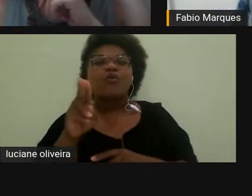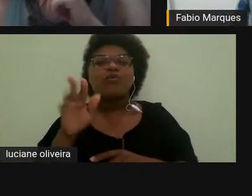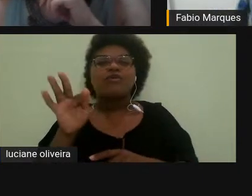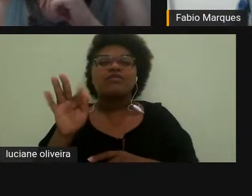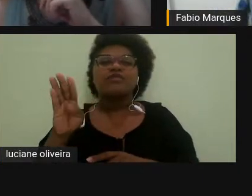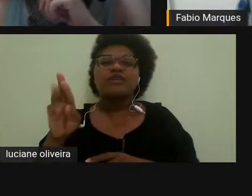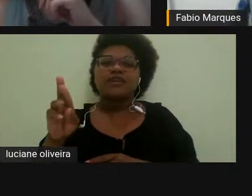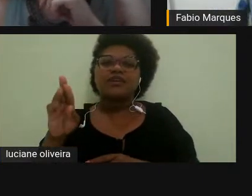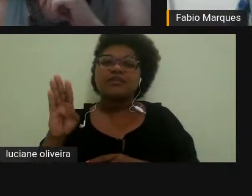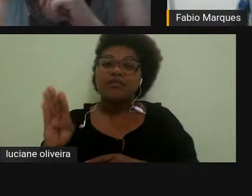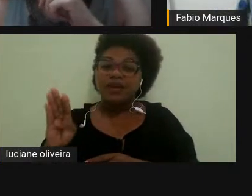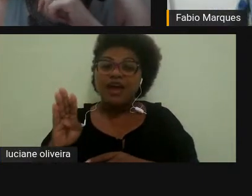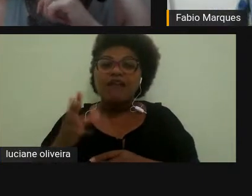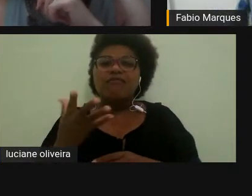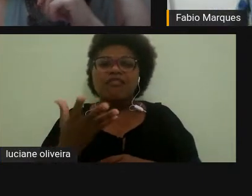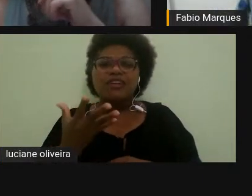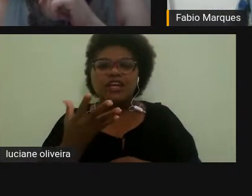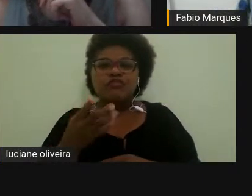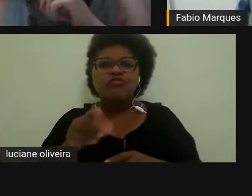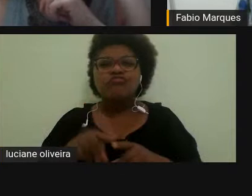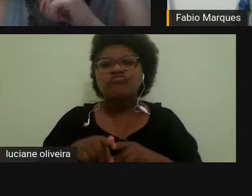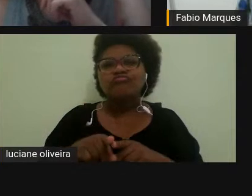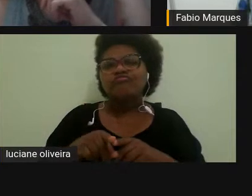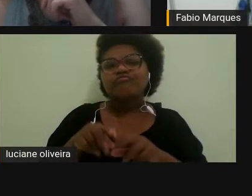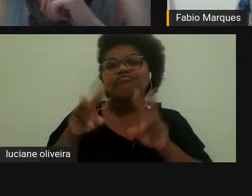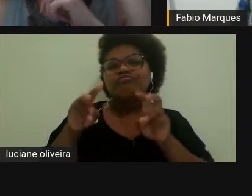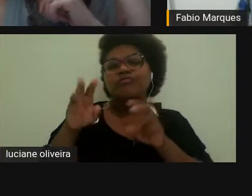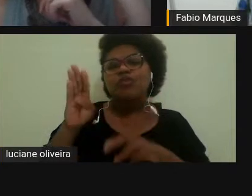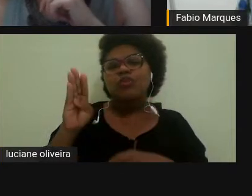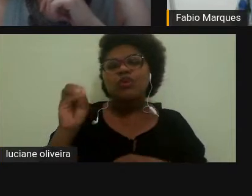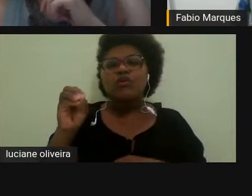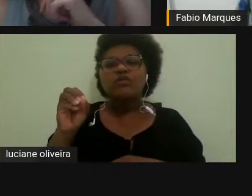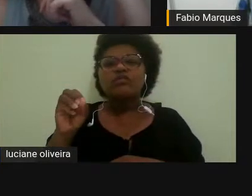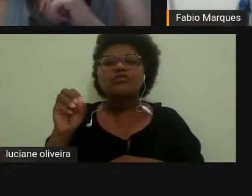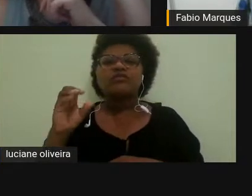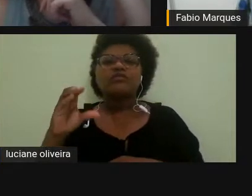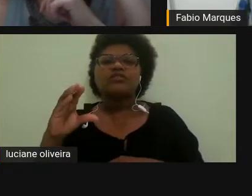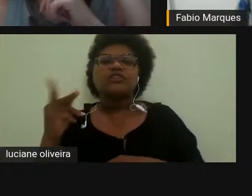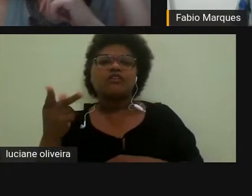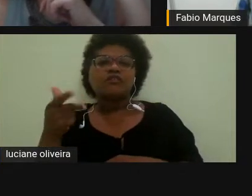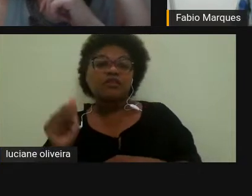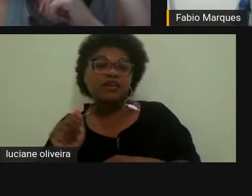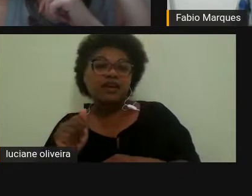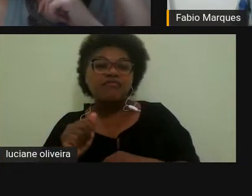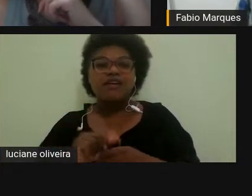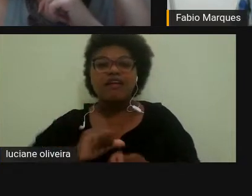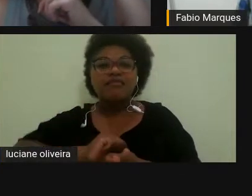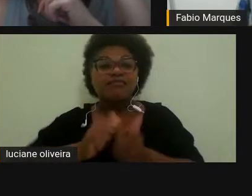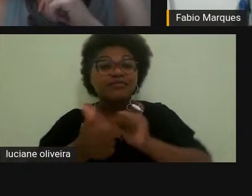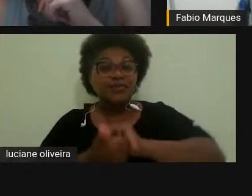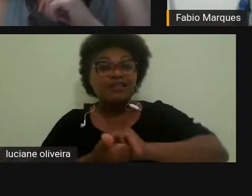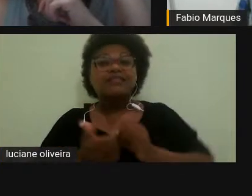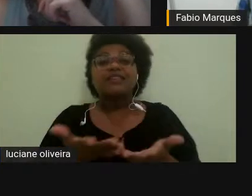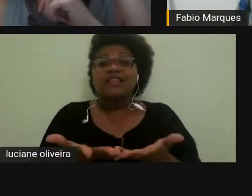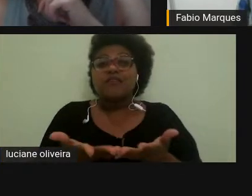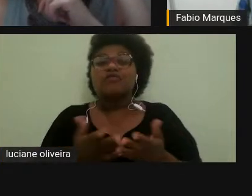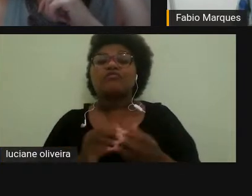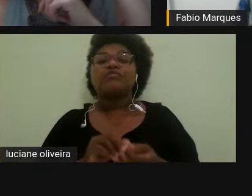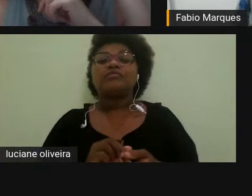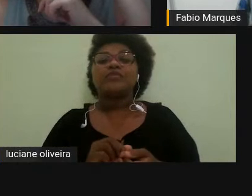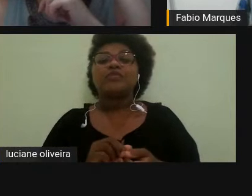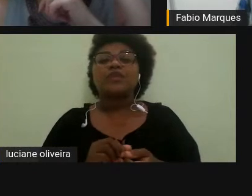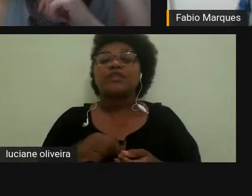uma bocha adaptada o Sport Então imagina só então nós estamos com esse desafio E